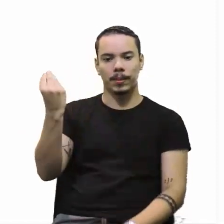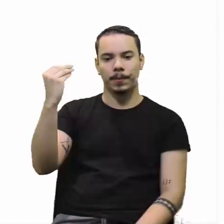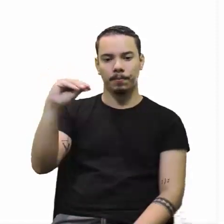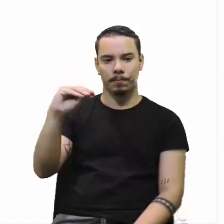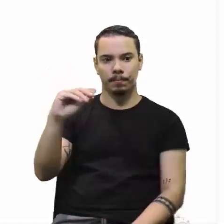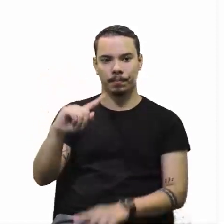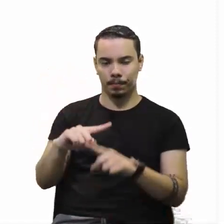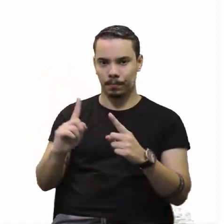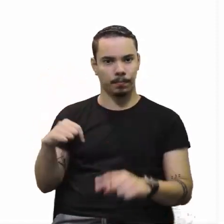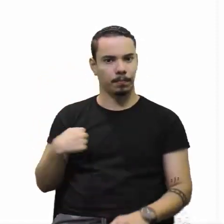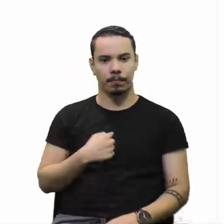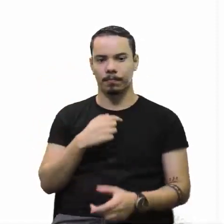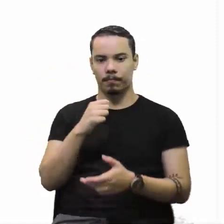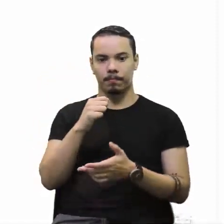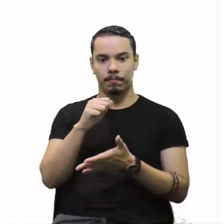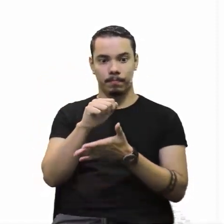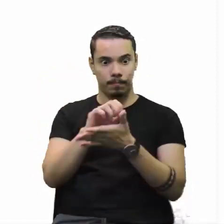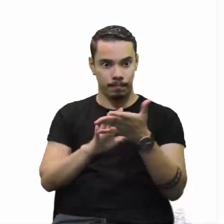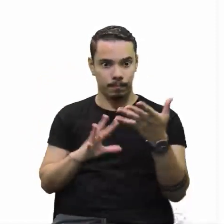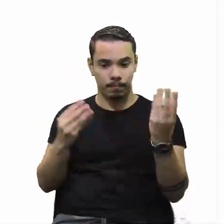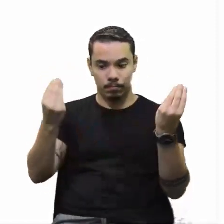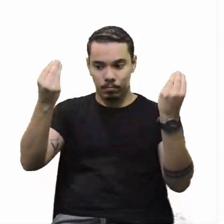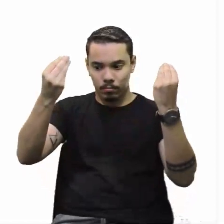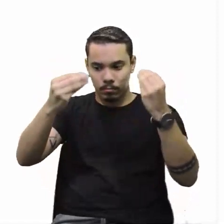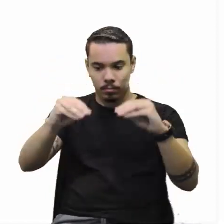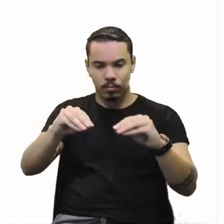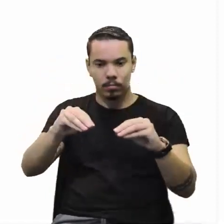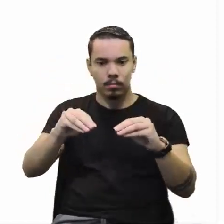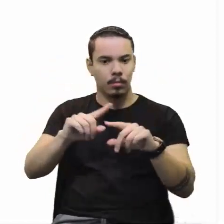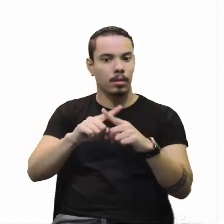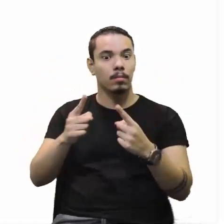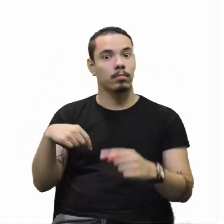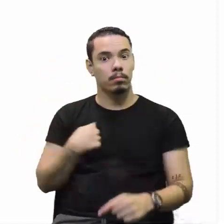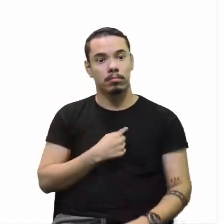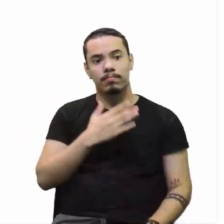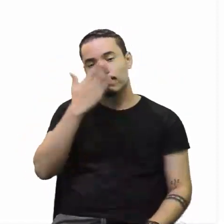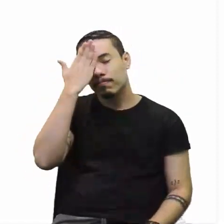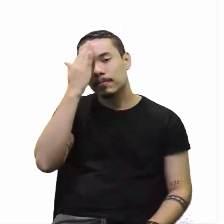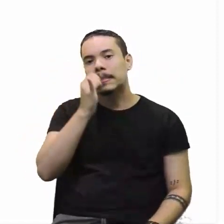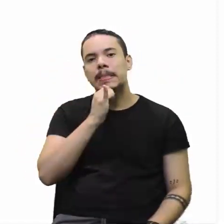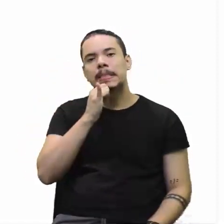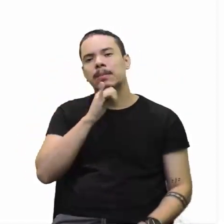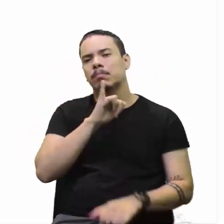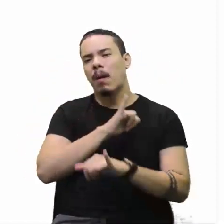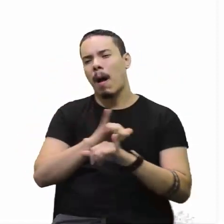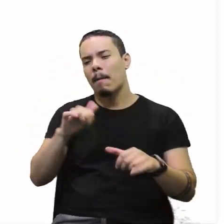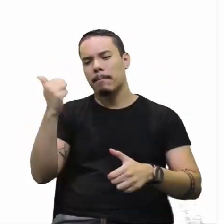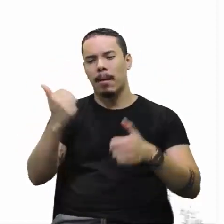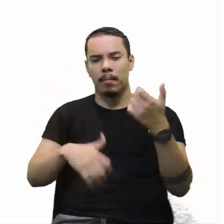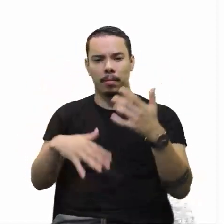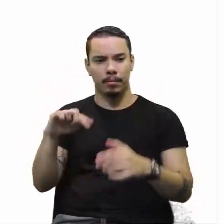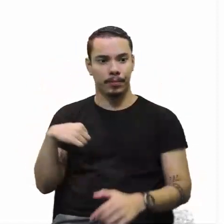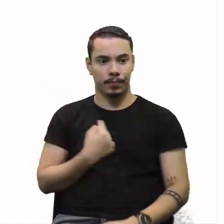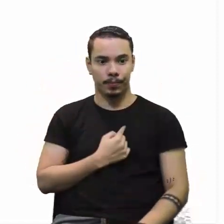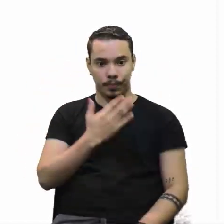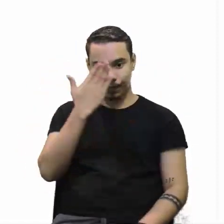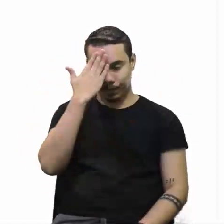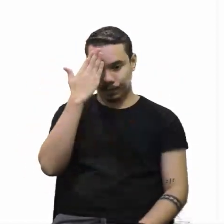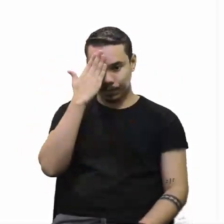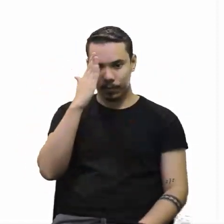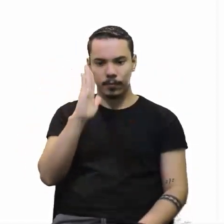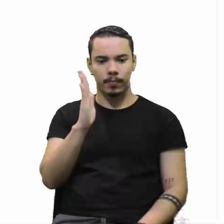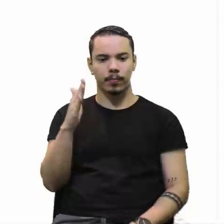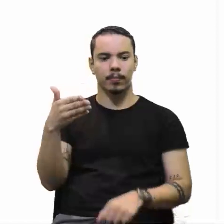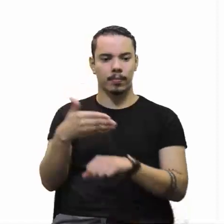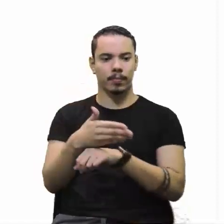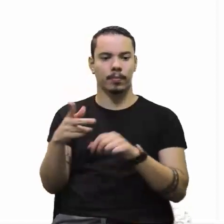nos nossos exercícios foi dado muito nos exemplos, né? Então já sabemos. E é uma constante a velocidade da